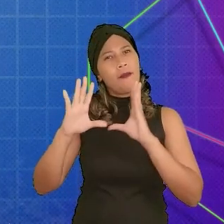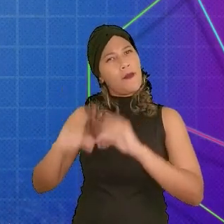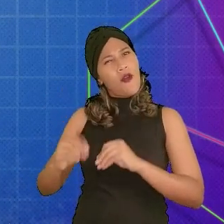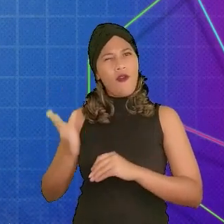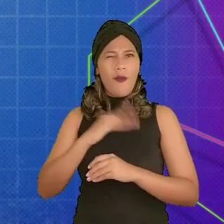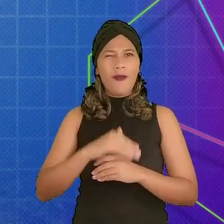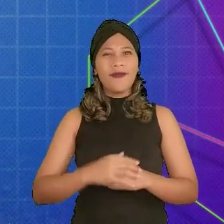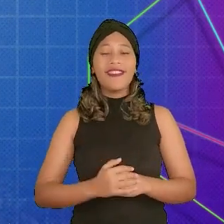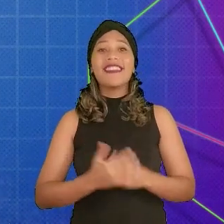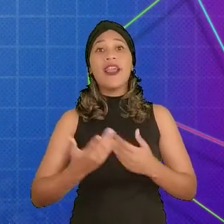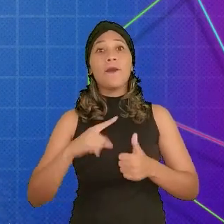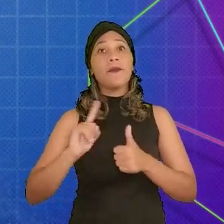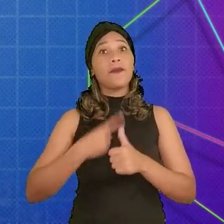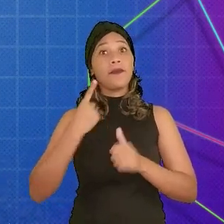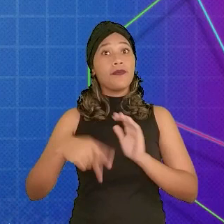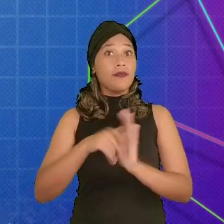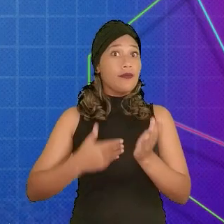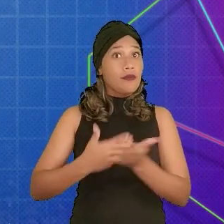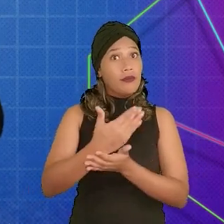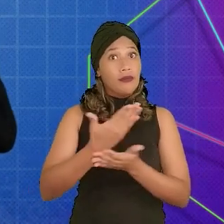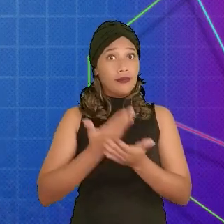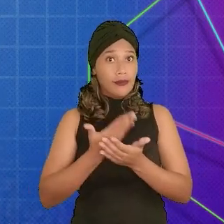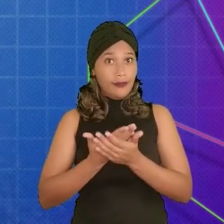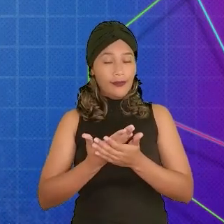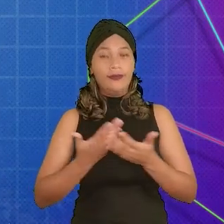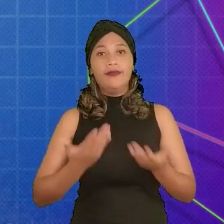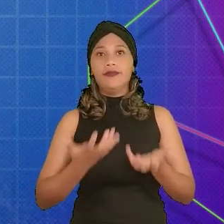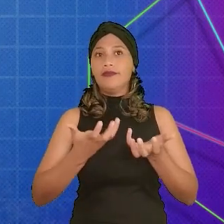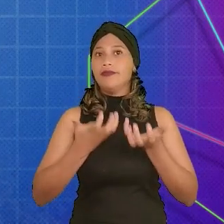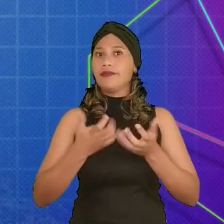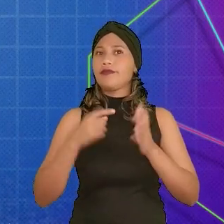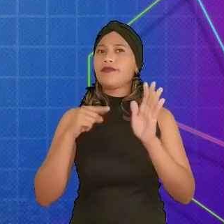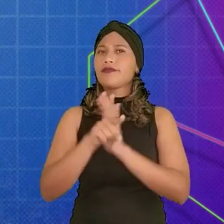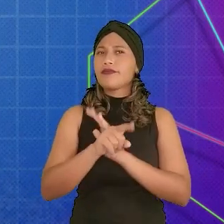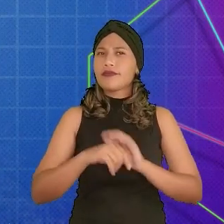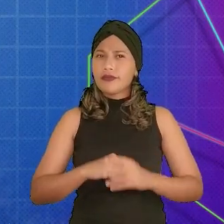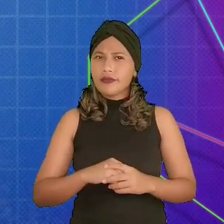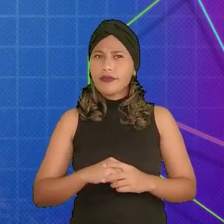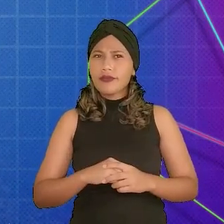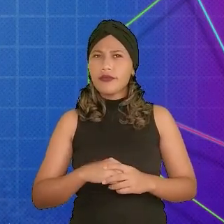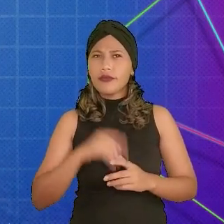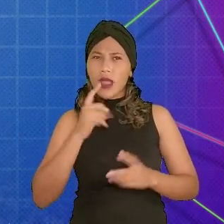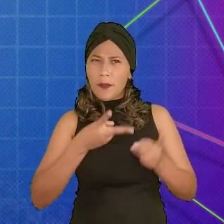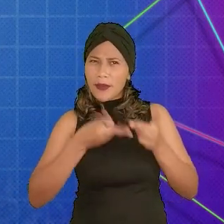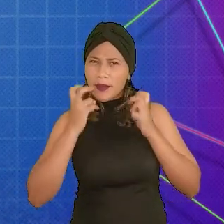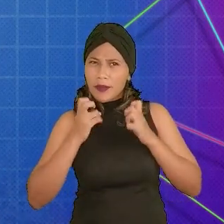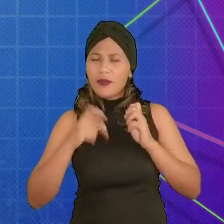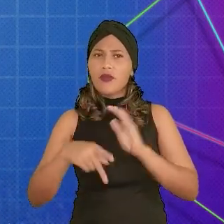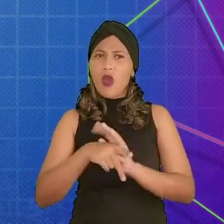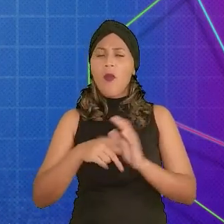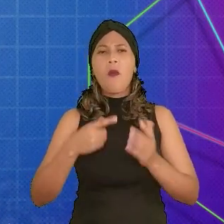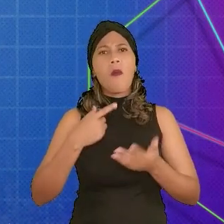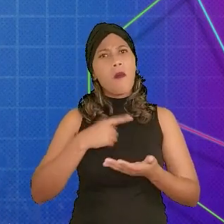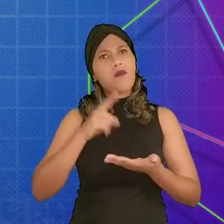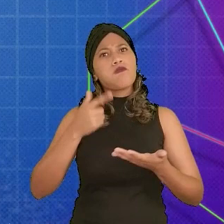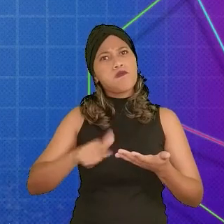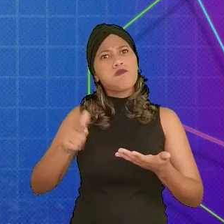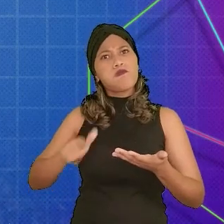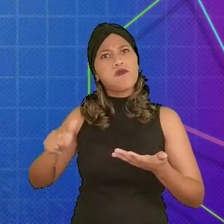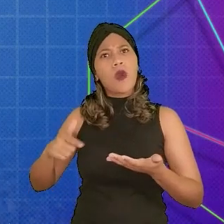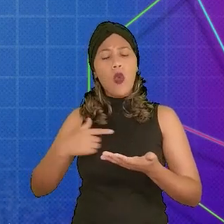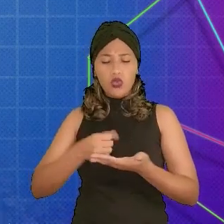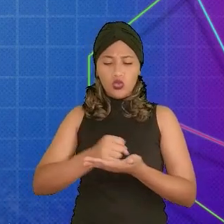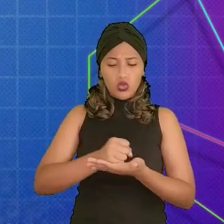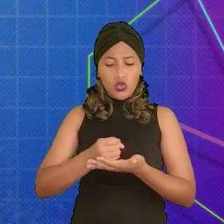e vamos nessa! Primeiro, para começar a aula bem, eu quero te fazer uma pergunta. Você já percebeu que muitas vezes